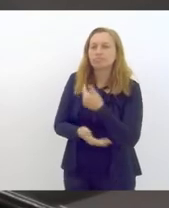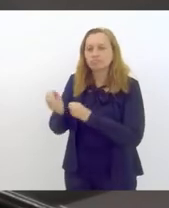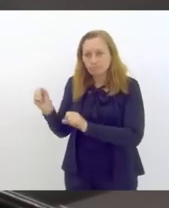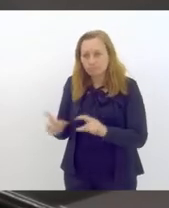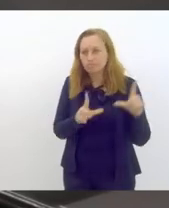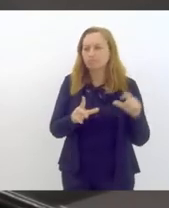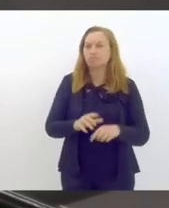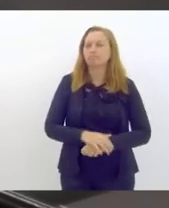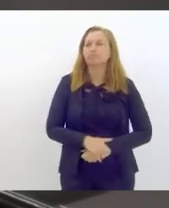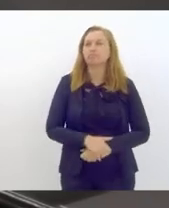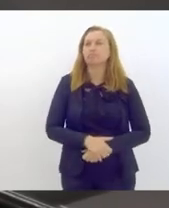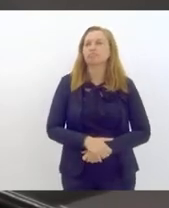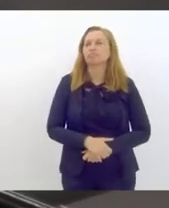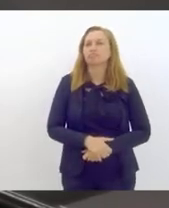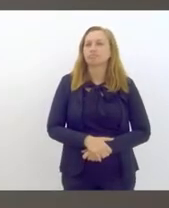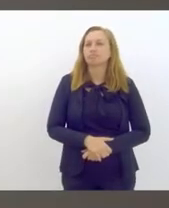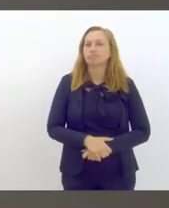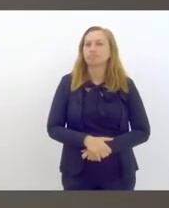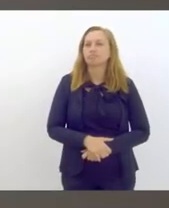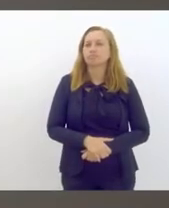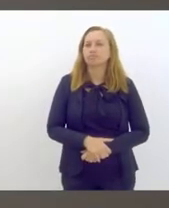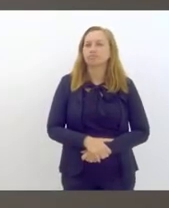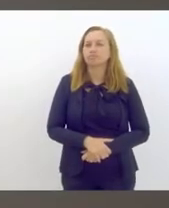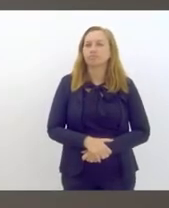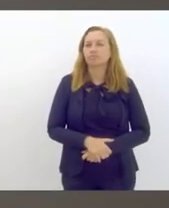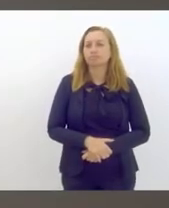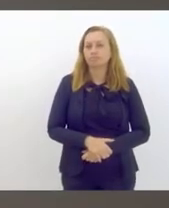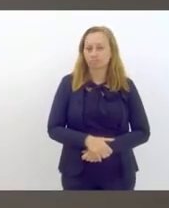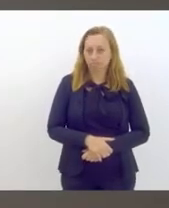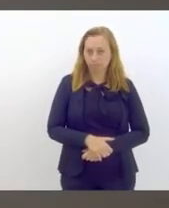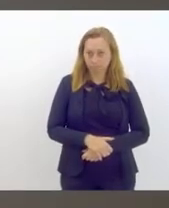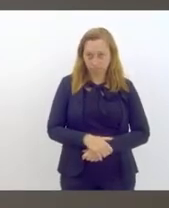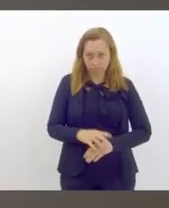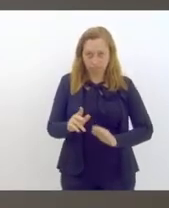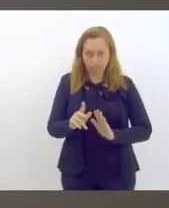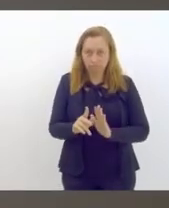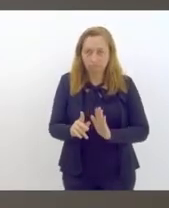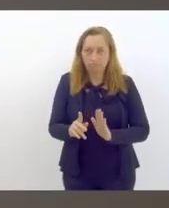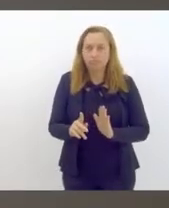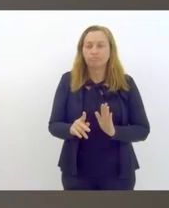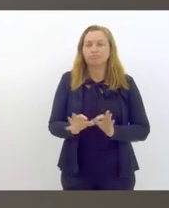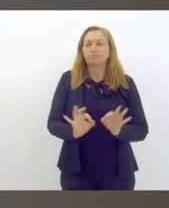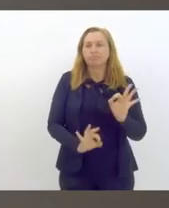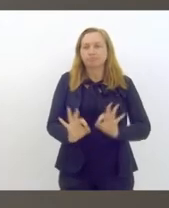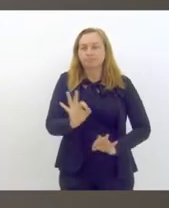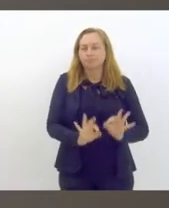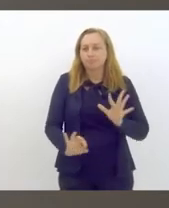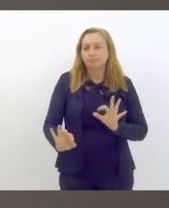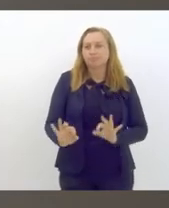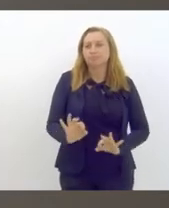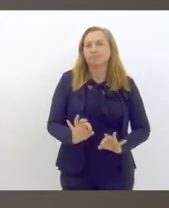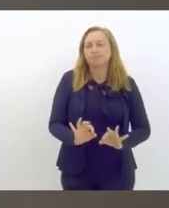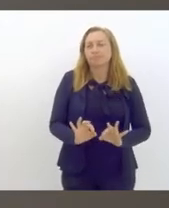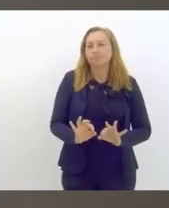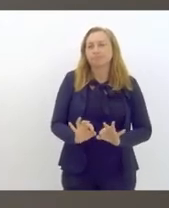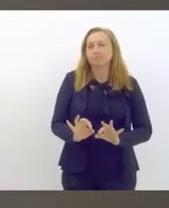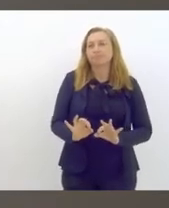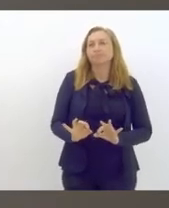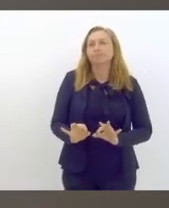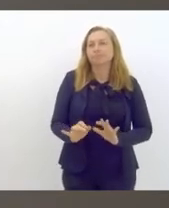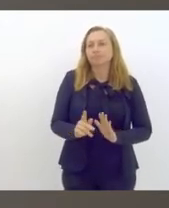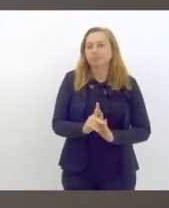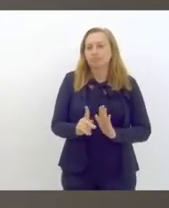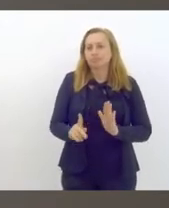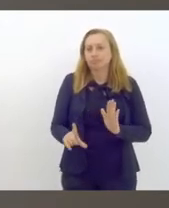passar. E então, nós sugerimos, né, esse projeto, essa determinação de que a gente pudesse